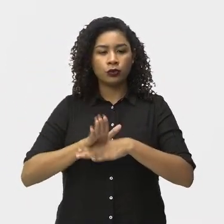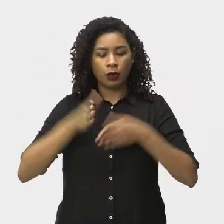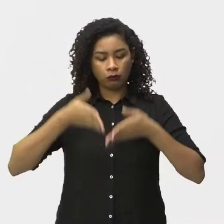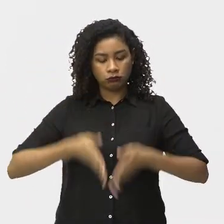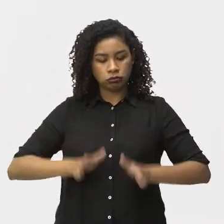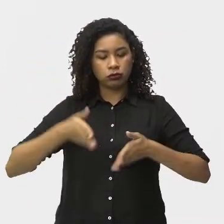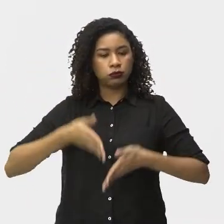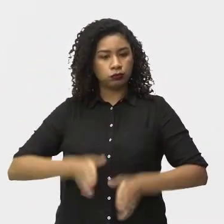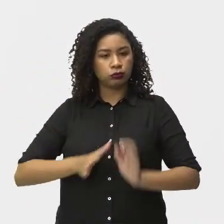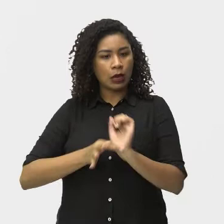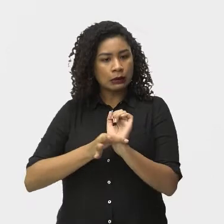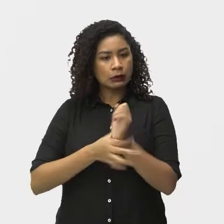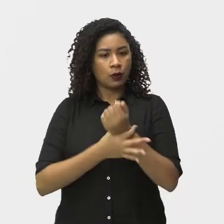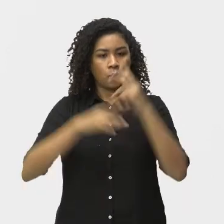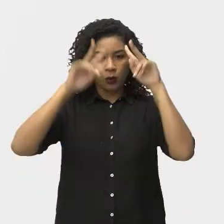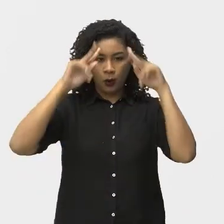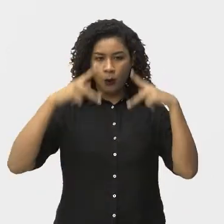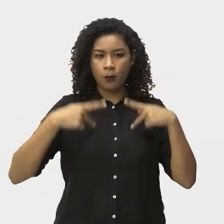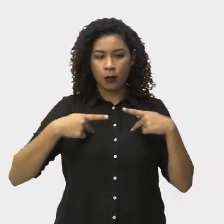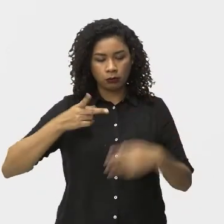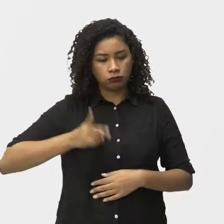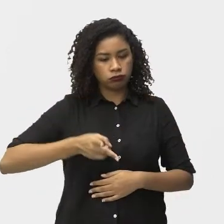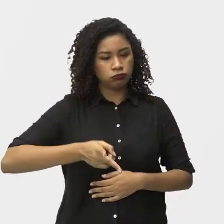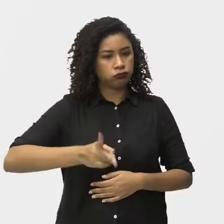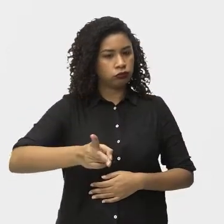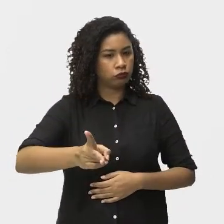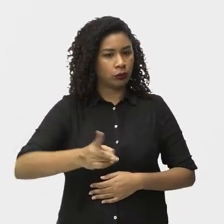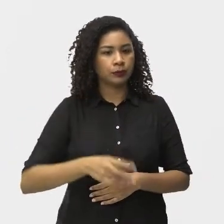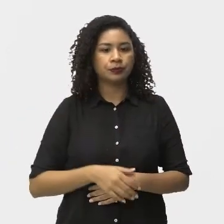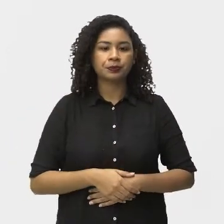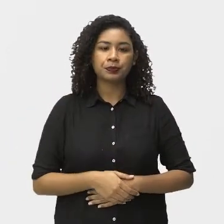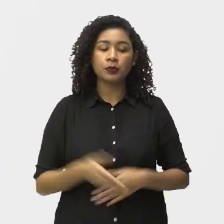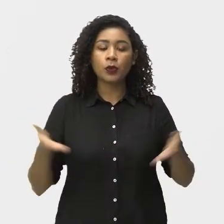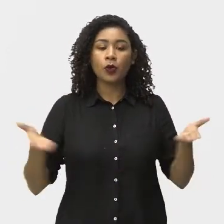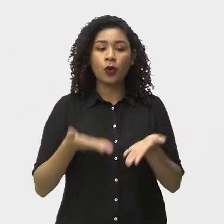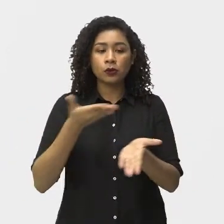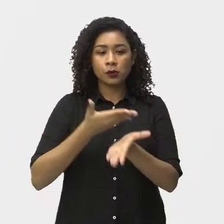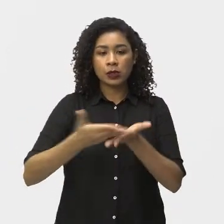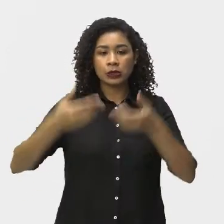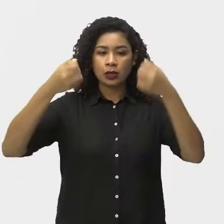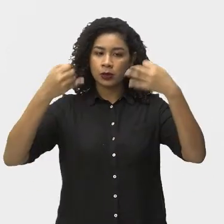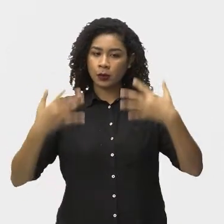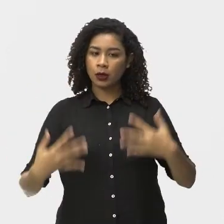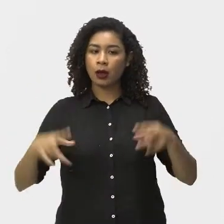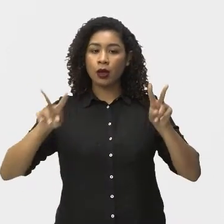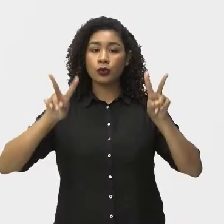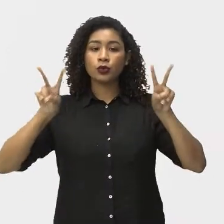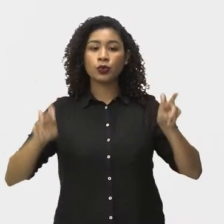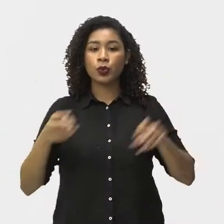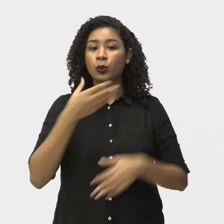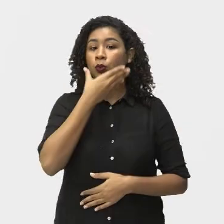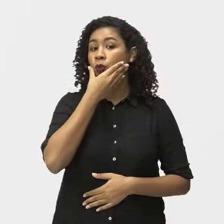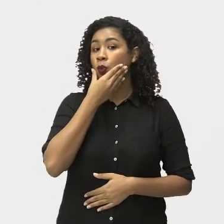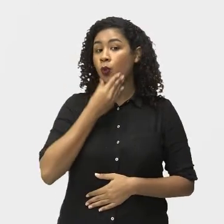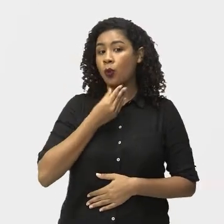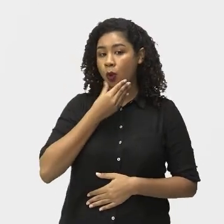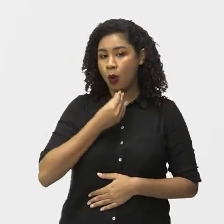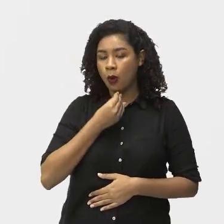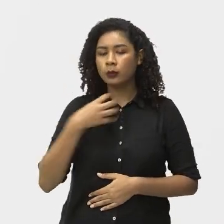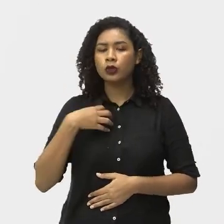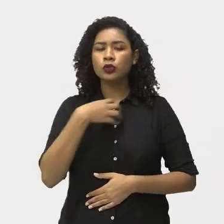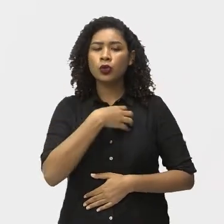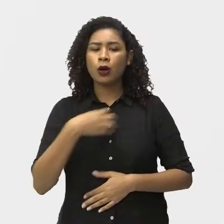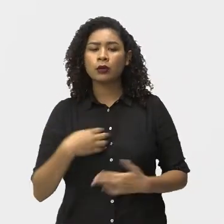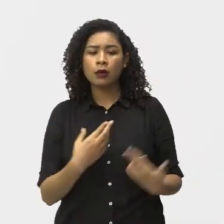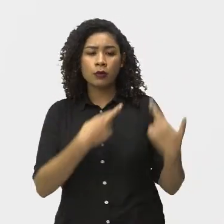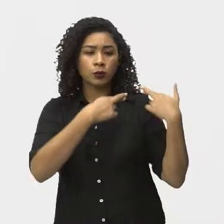começar observando o sistema genital masculino. Observa aí, ó, nós vamos conhecer os órgãos que compõem esse